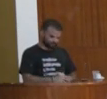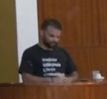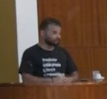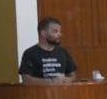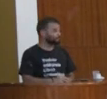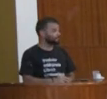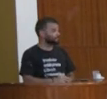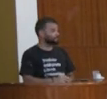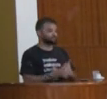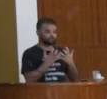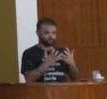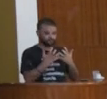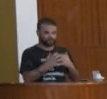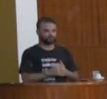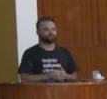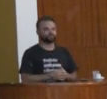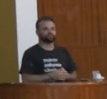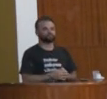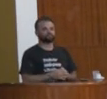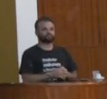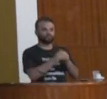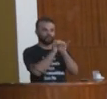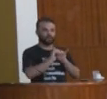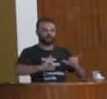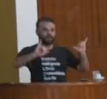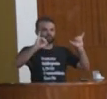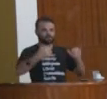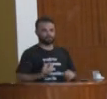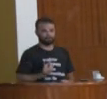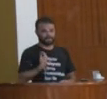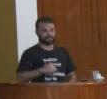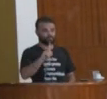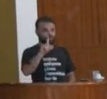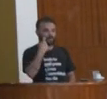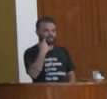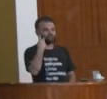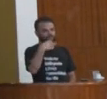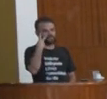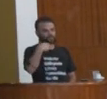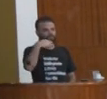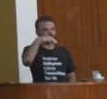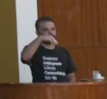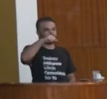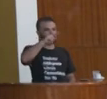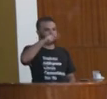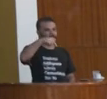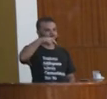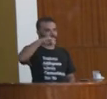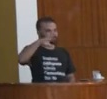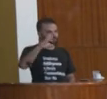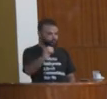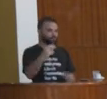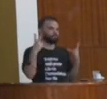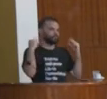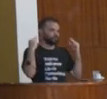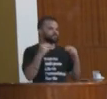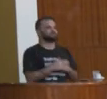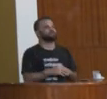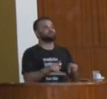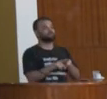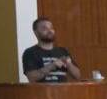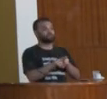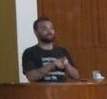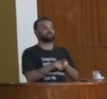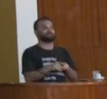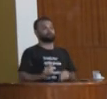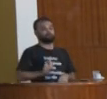Eu gostaria de registrar e agradecer a presença do ex-vereador Marquinho Motorista. Também gostaria de agradecer a presença